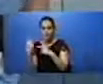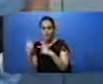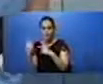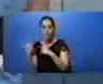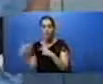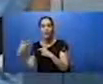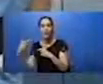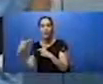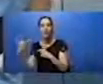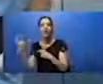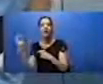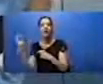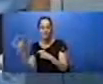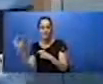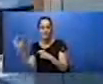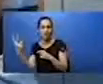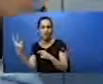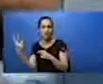2.